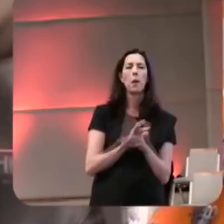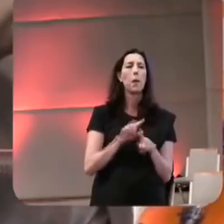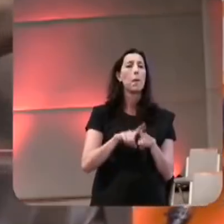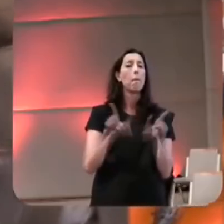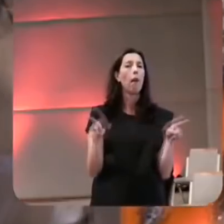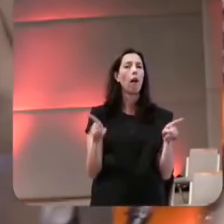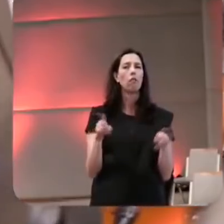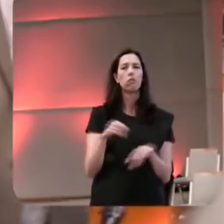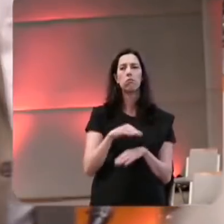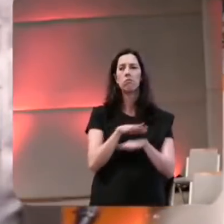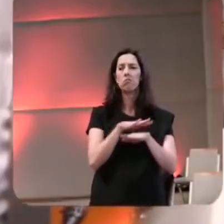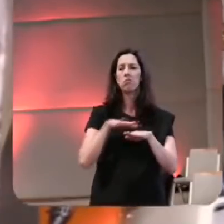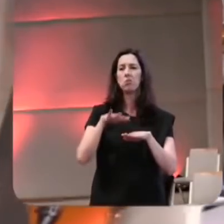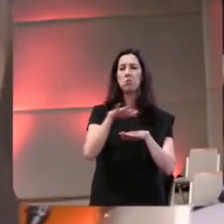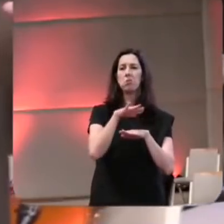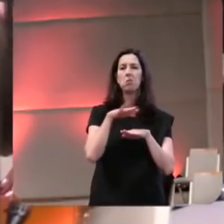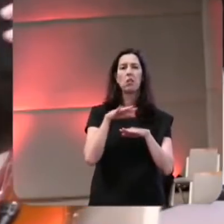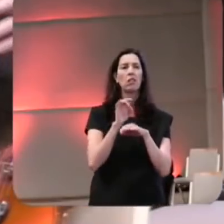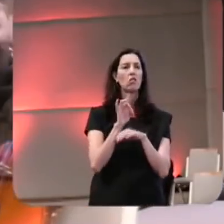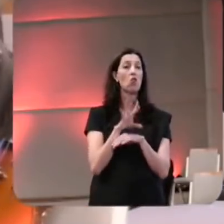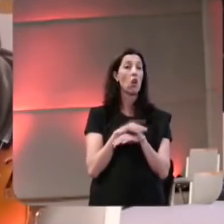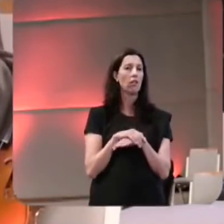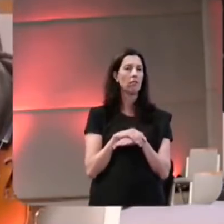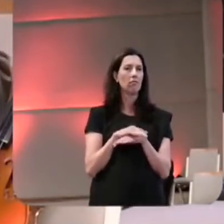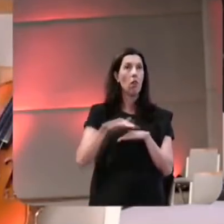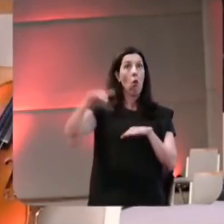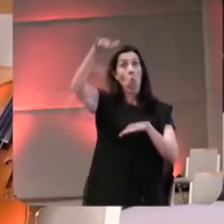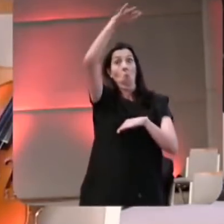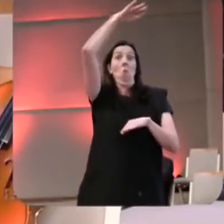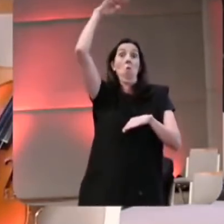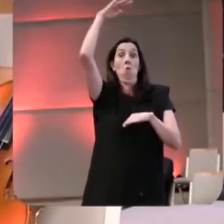na superficialidade da fé.